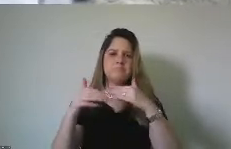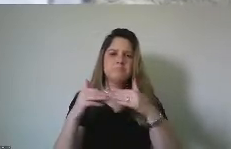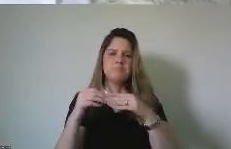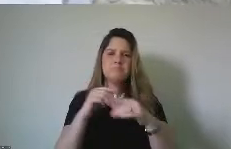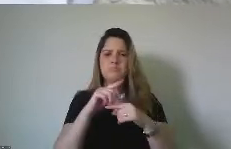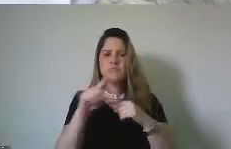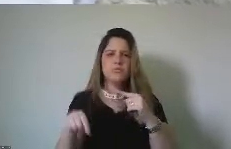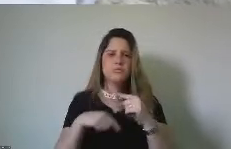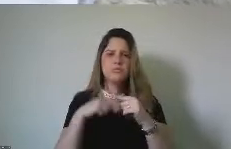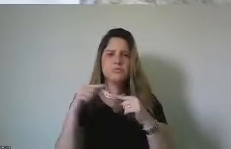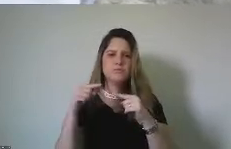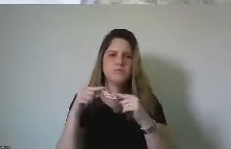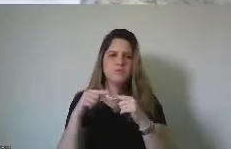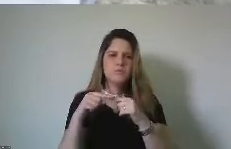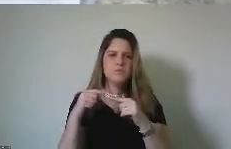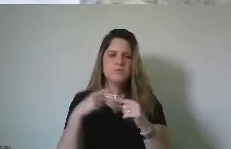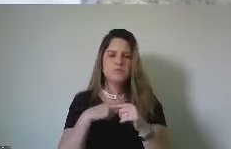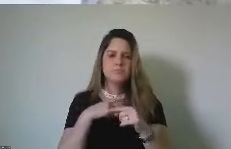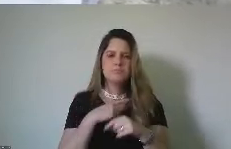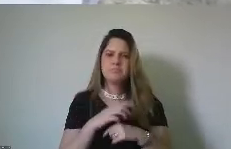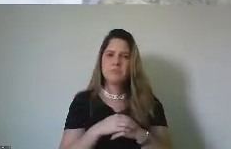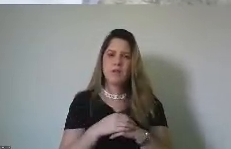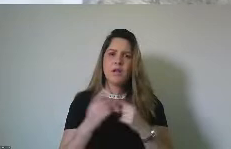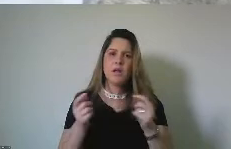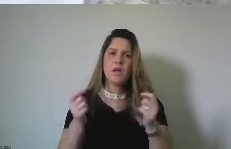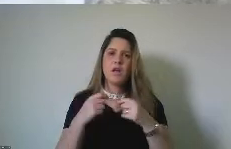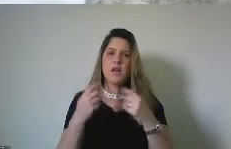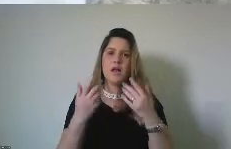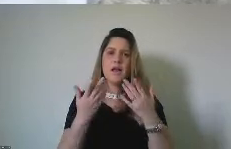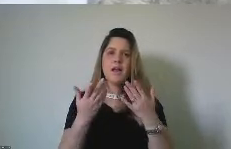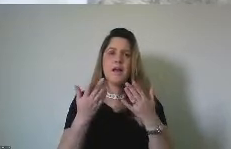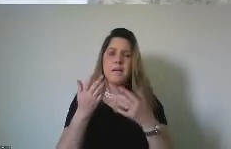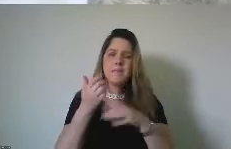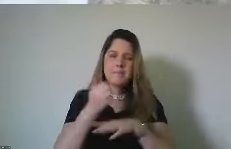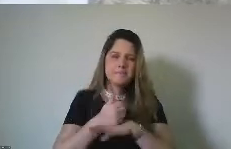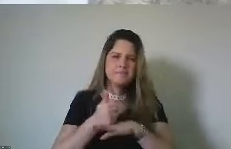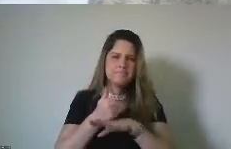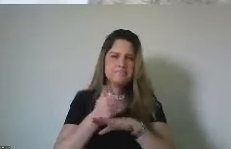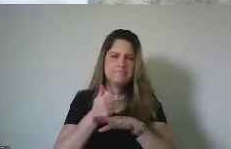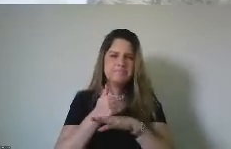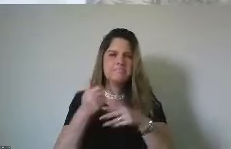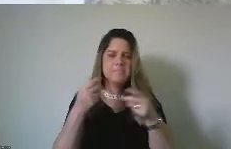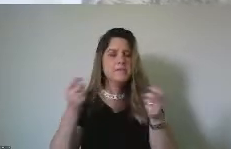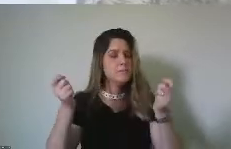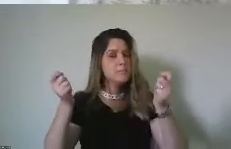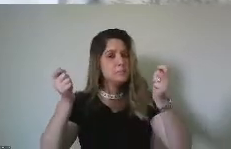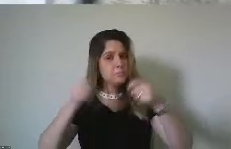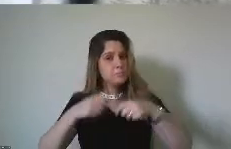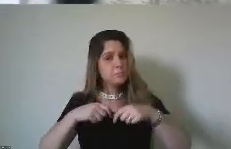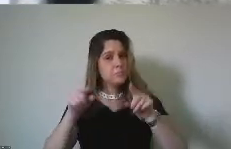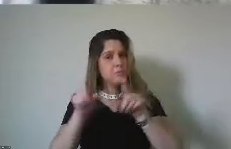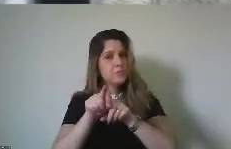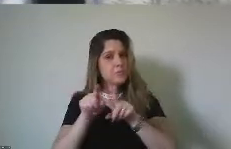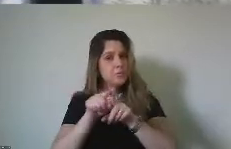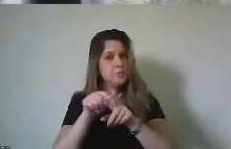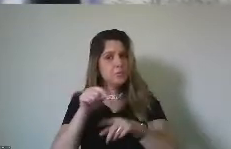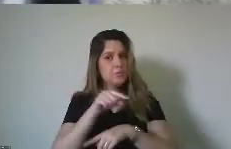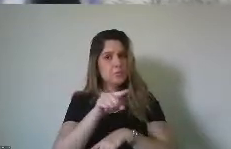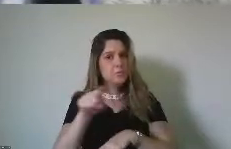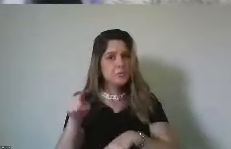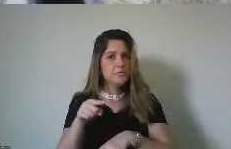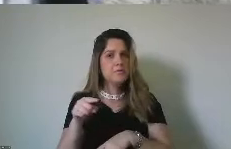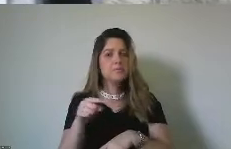relevante a ser despendido ali então queria saber como é que funciona o fã de para essa conta fechar e quais têm sido as alternativas de produto Ben 10